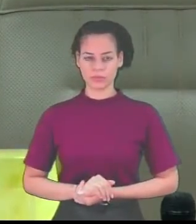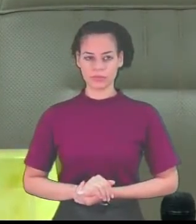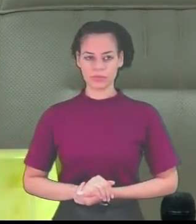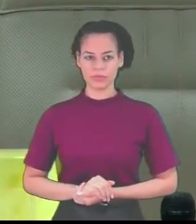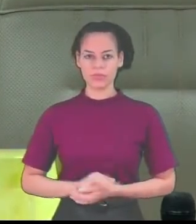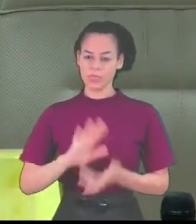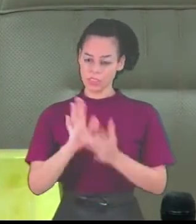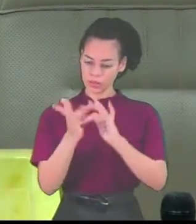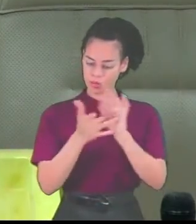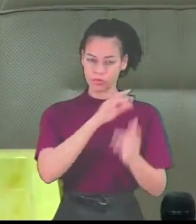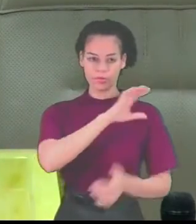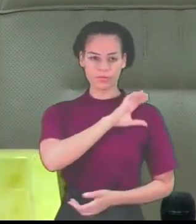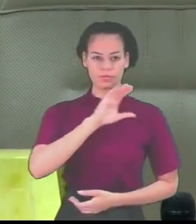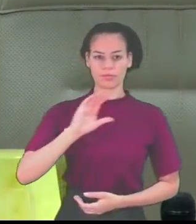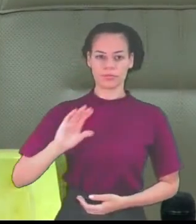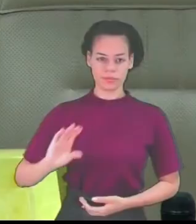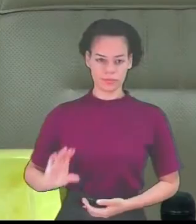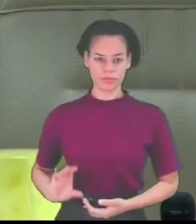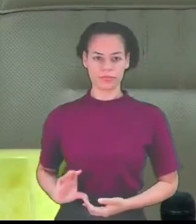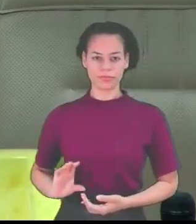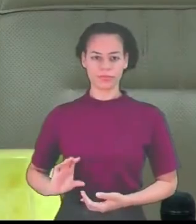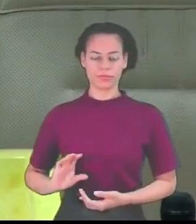o Chris